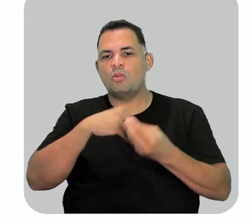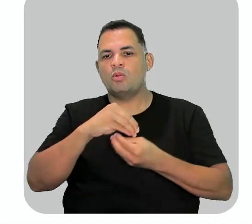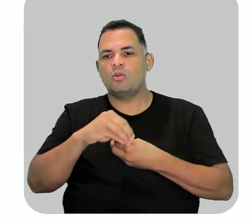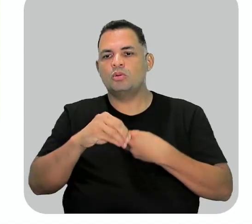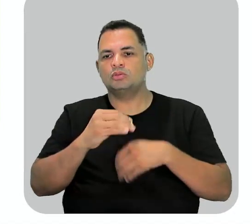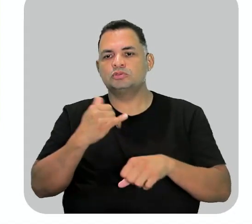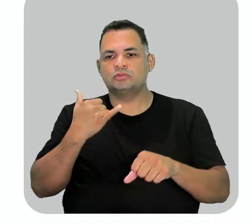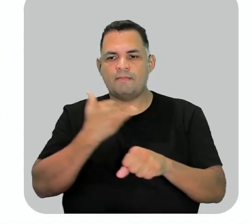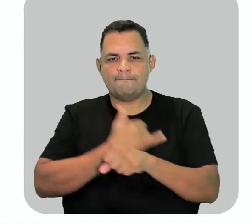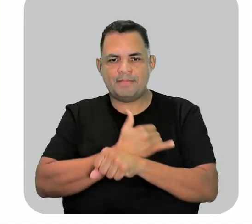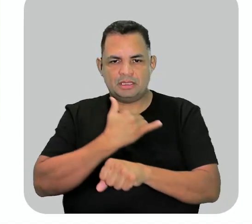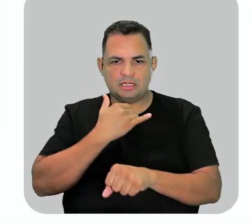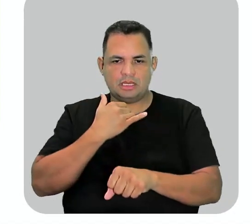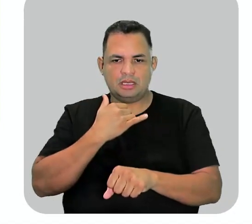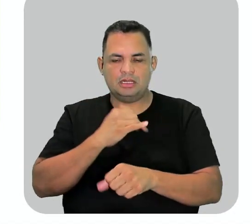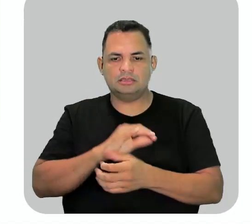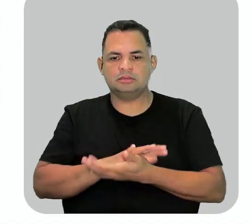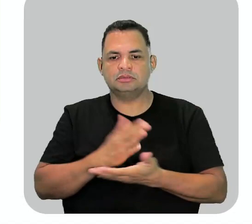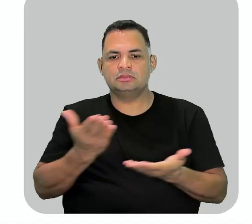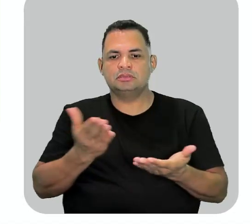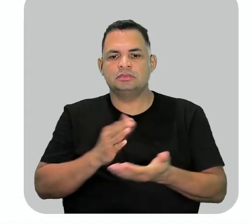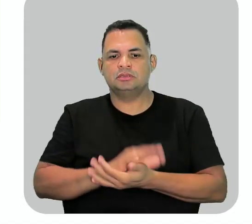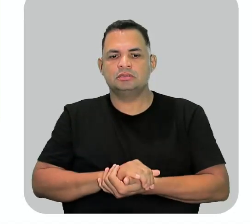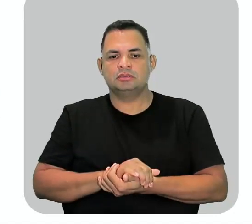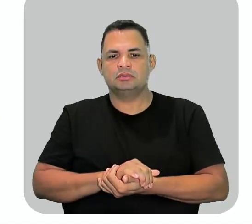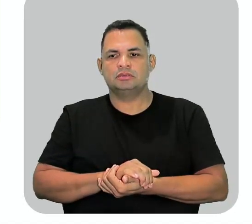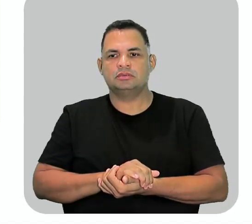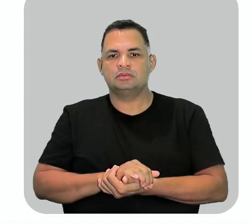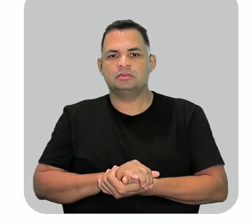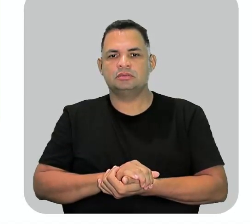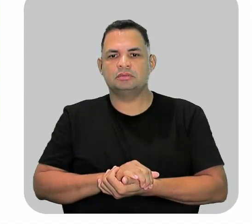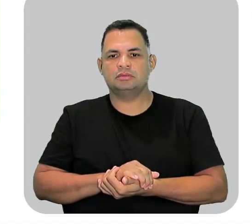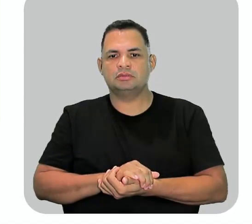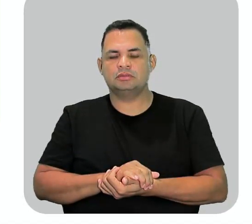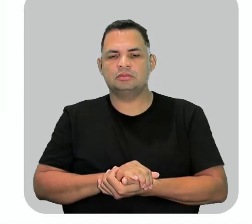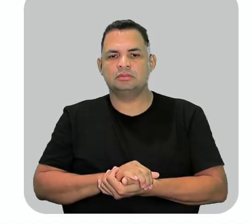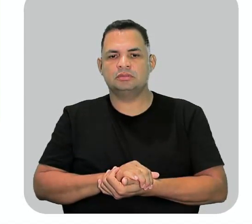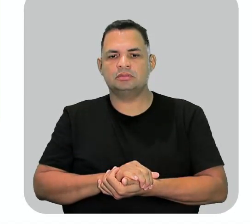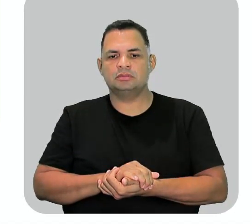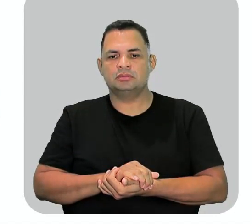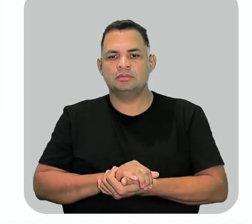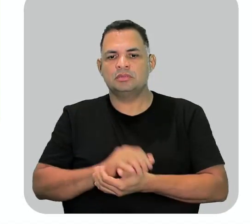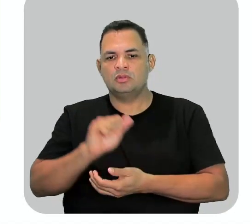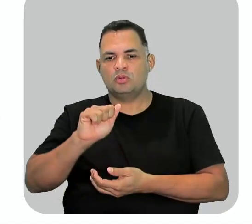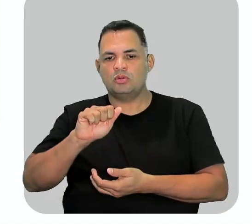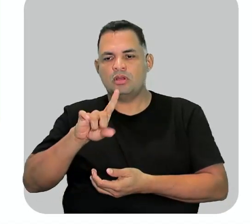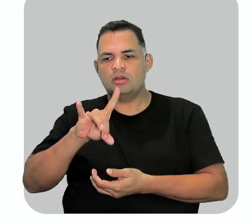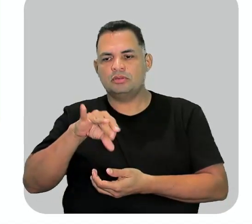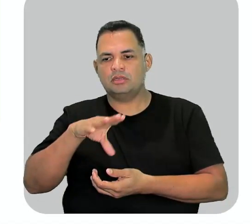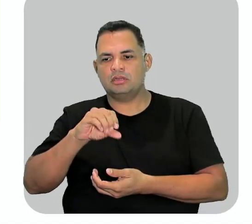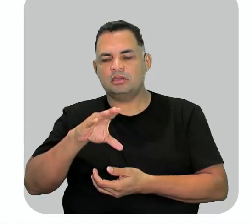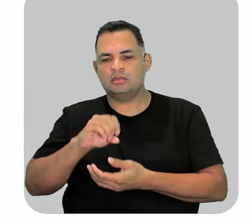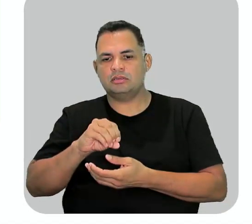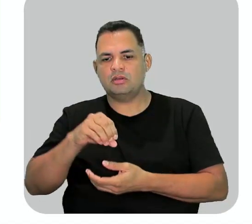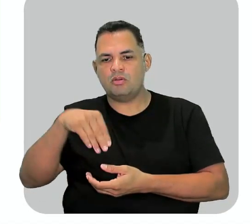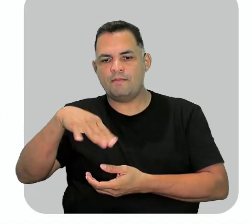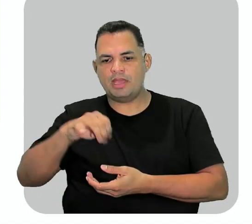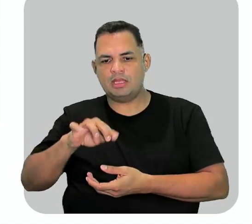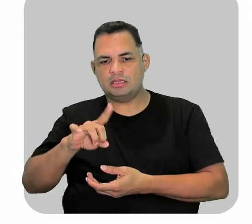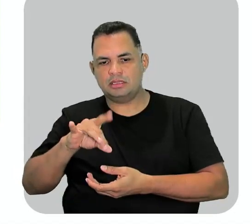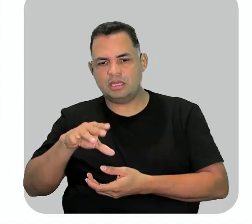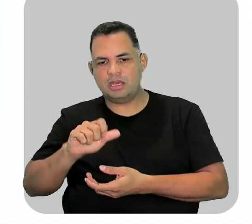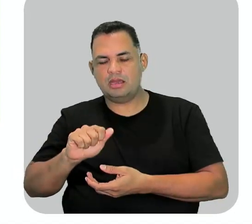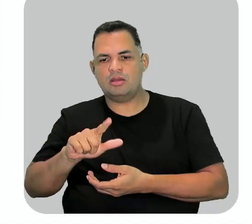organometálico, que nesse caso aqui é um composto de Grignard. O aldeído nesse caso é o metanal. Como